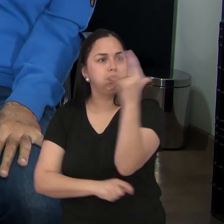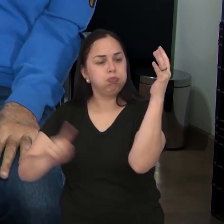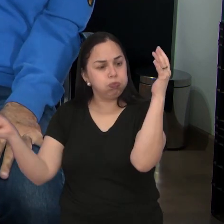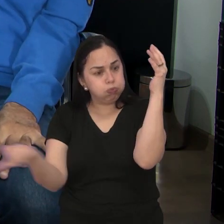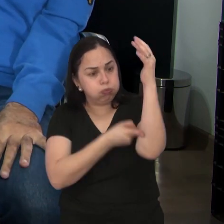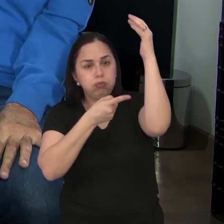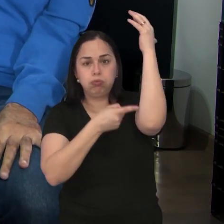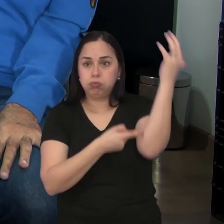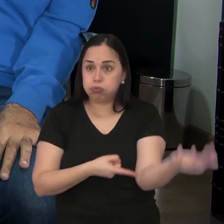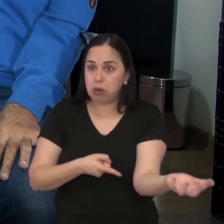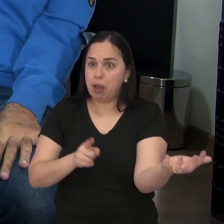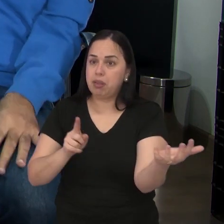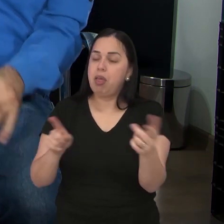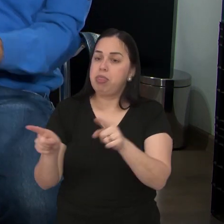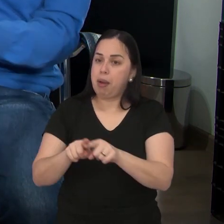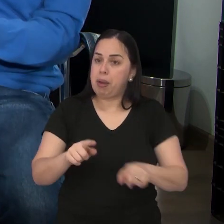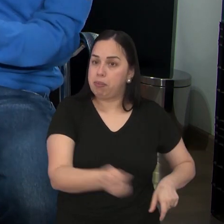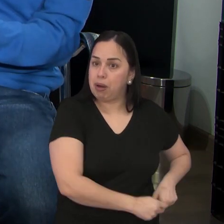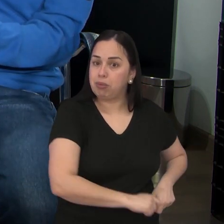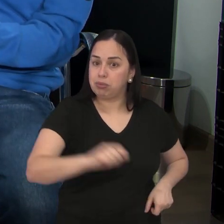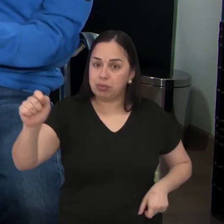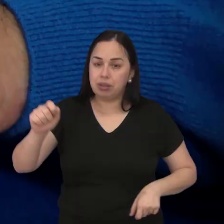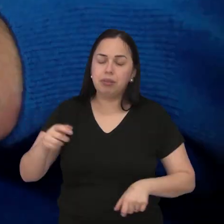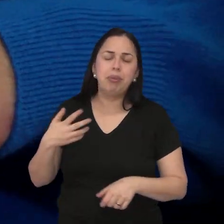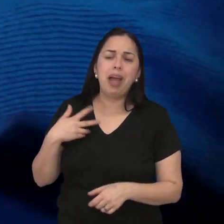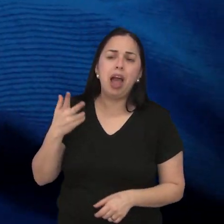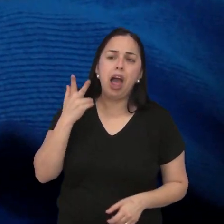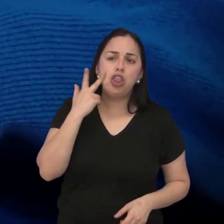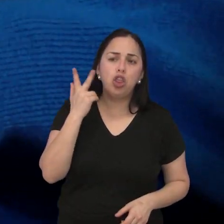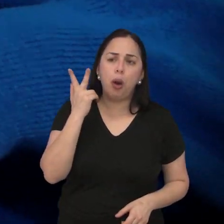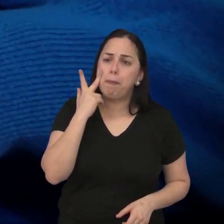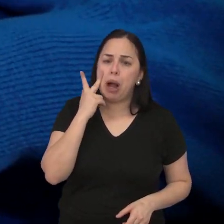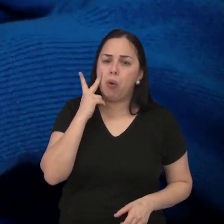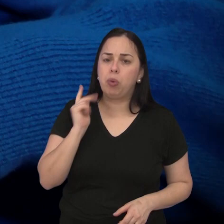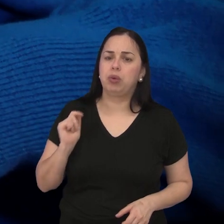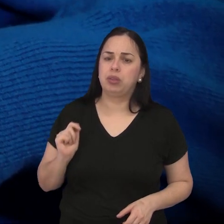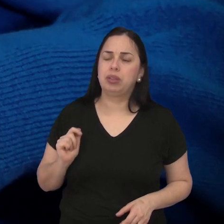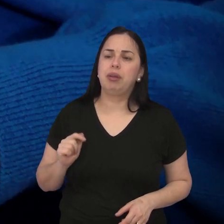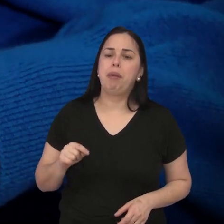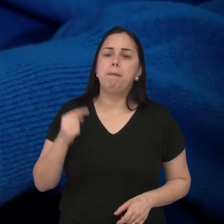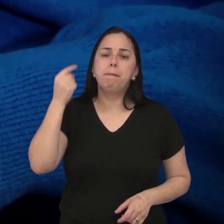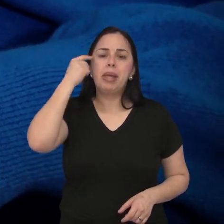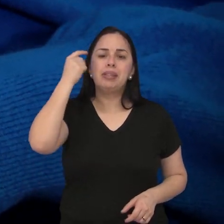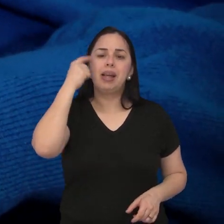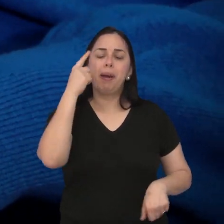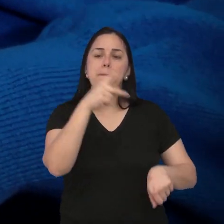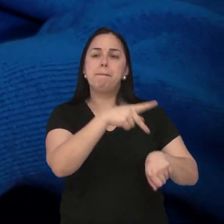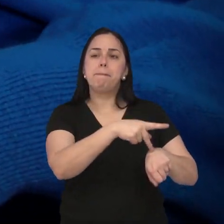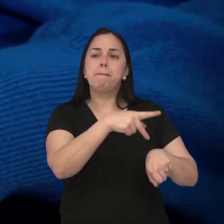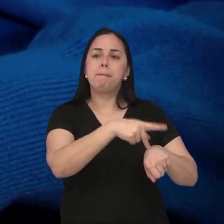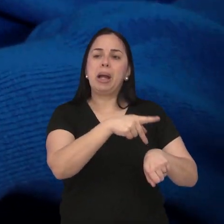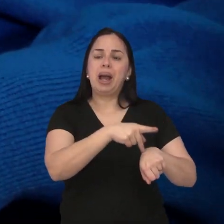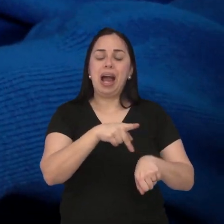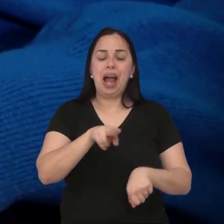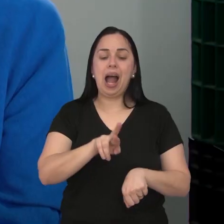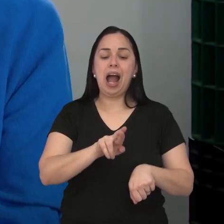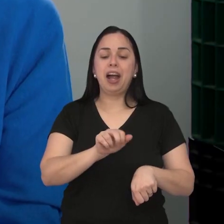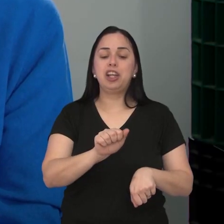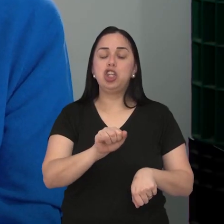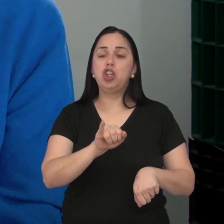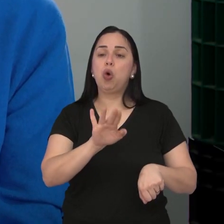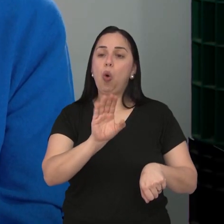a árvore ou para combate. Mas, onde eu quero chegar? É muito comum a comunidade chamar isso aqui de pedra de